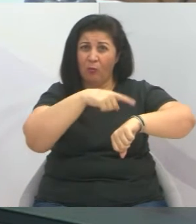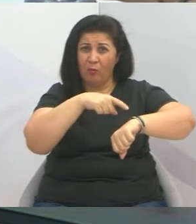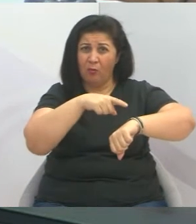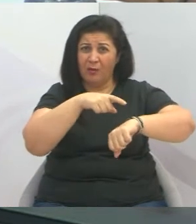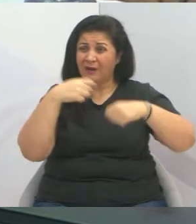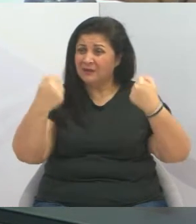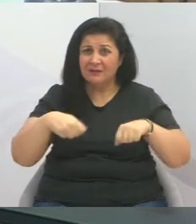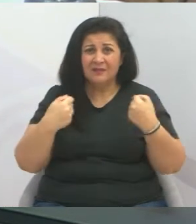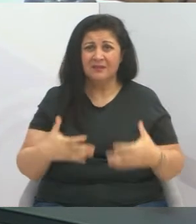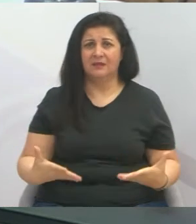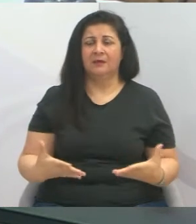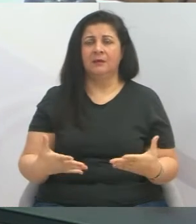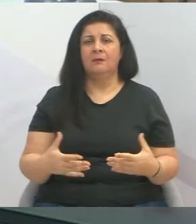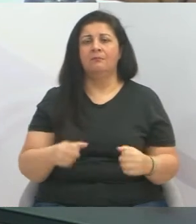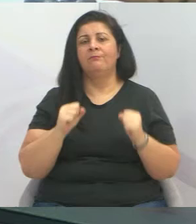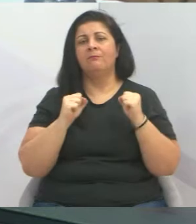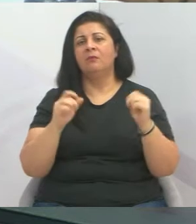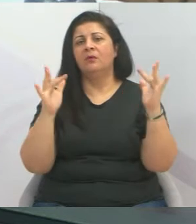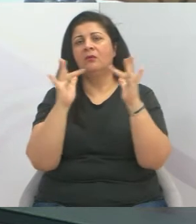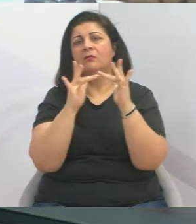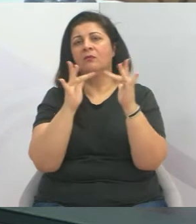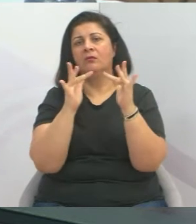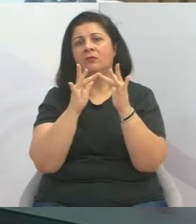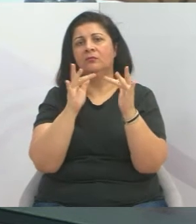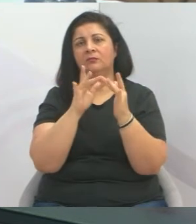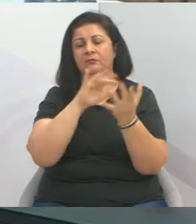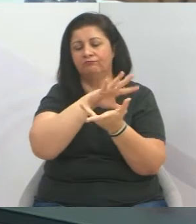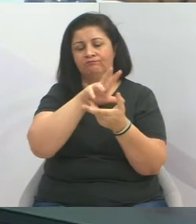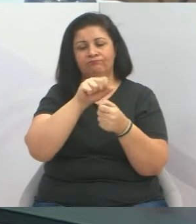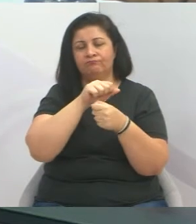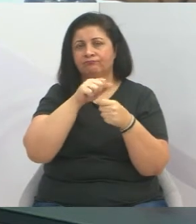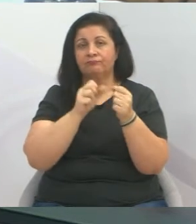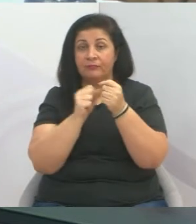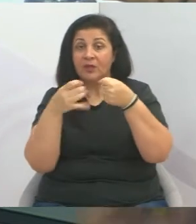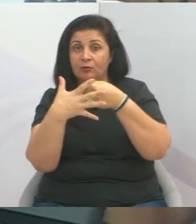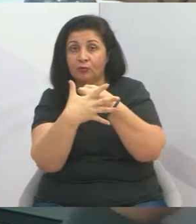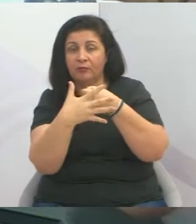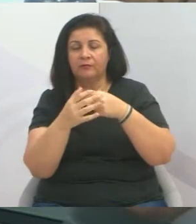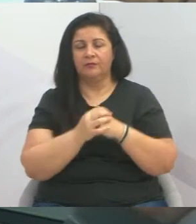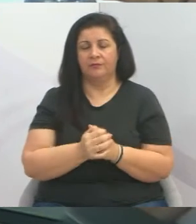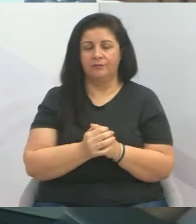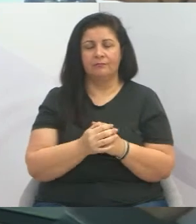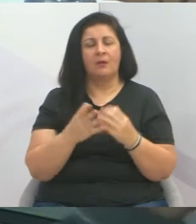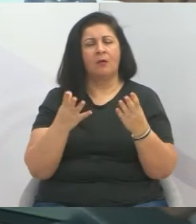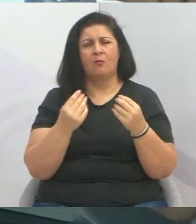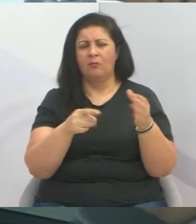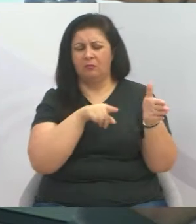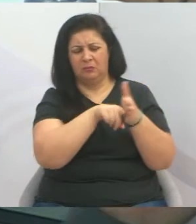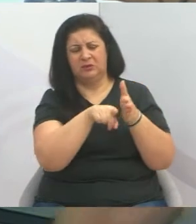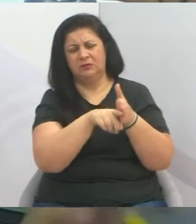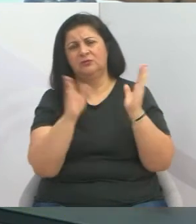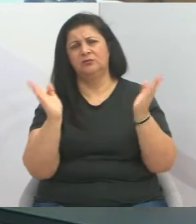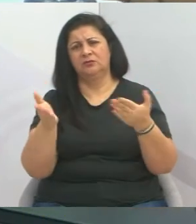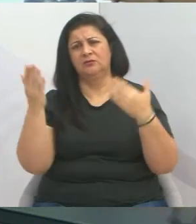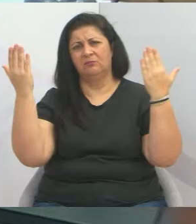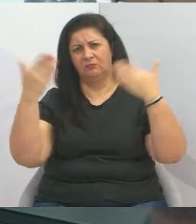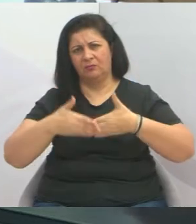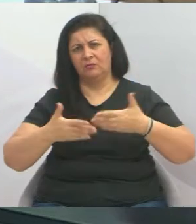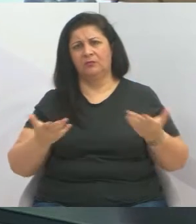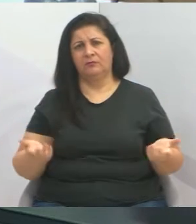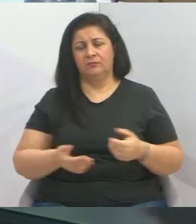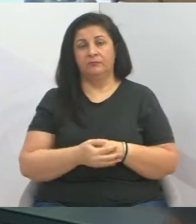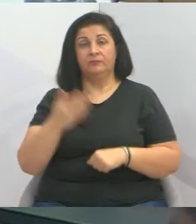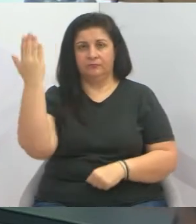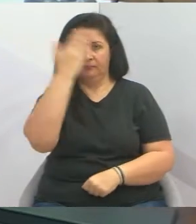acaba e facilitando o contágio pelo convite como já inúmeras pesquisas E aí ó